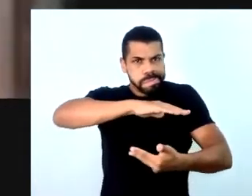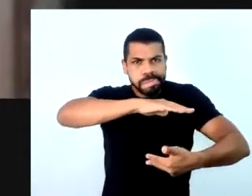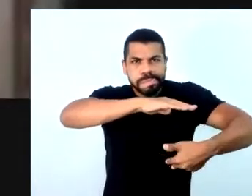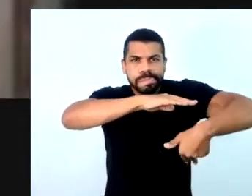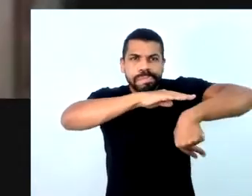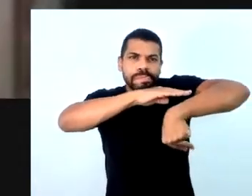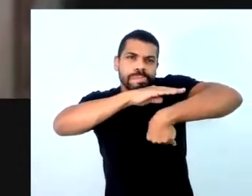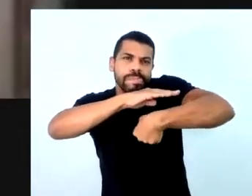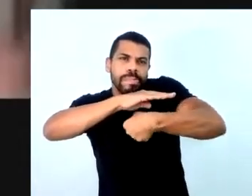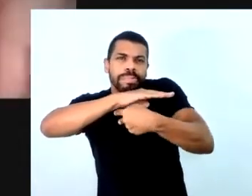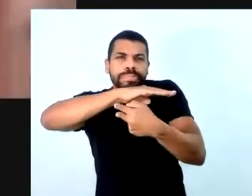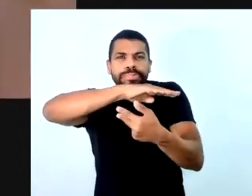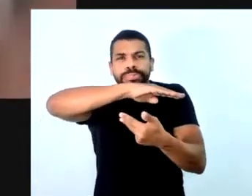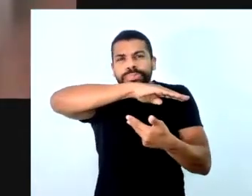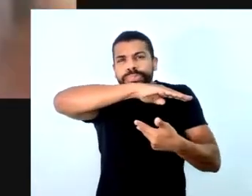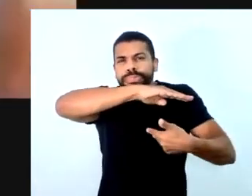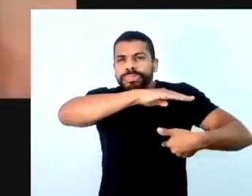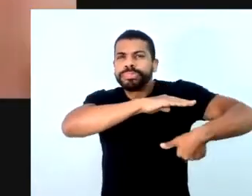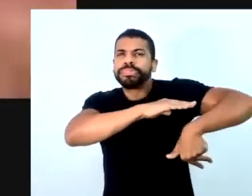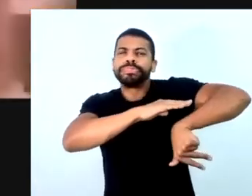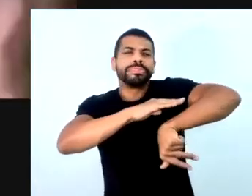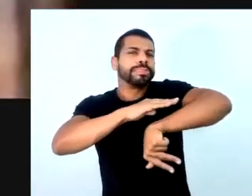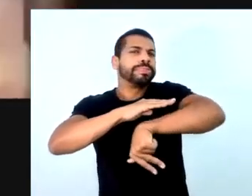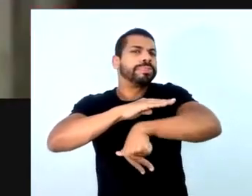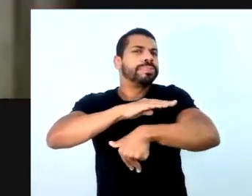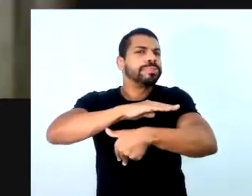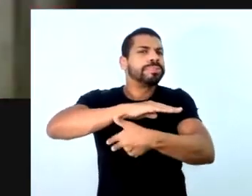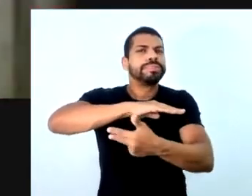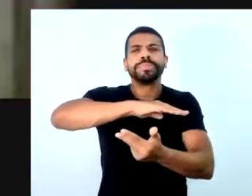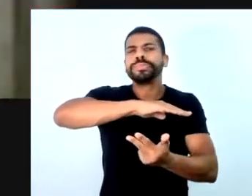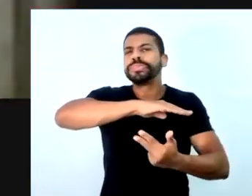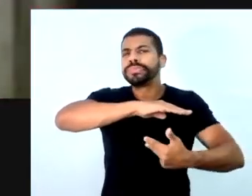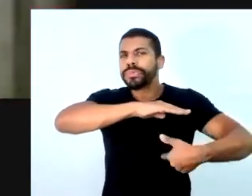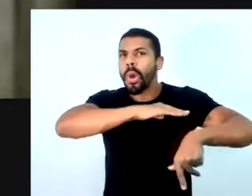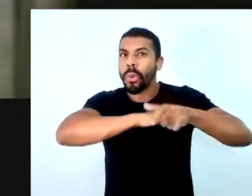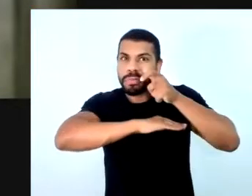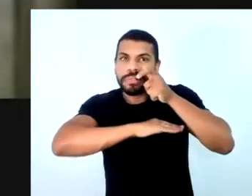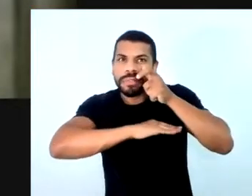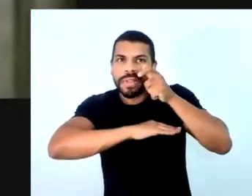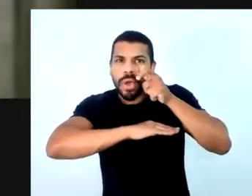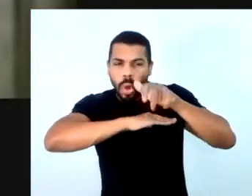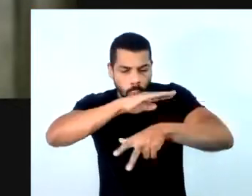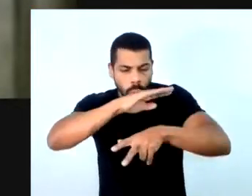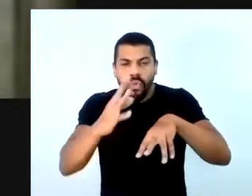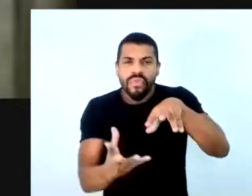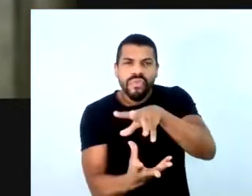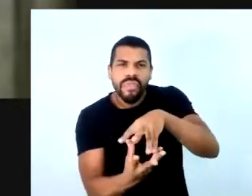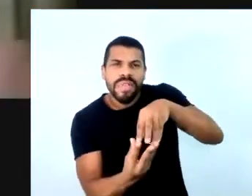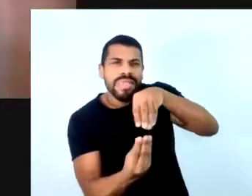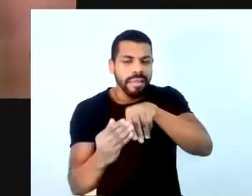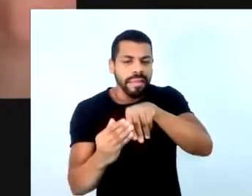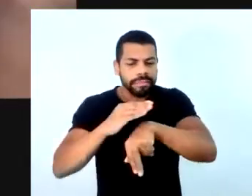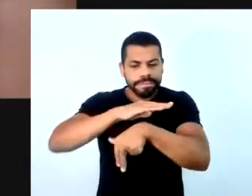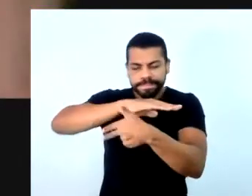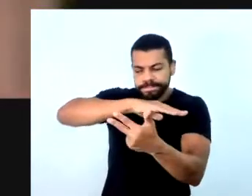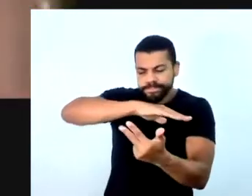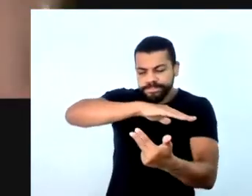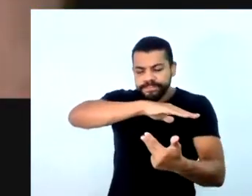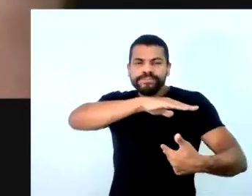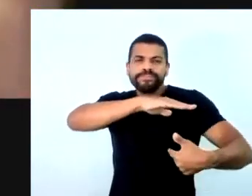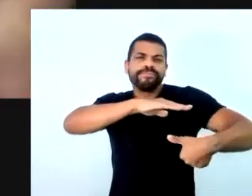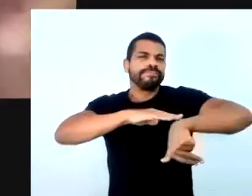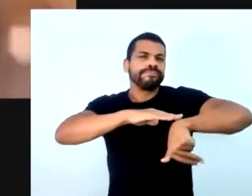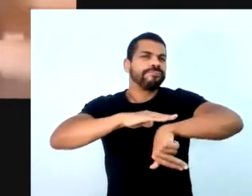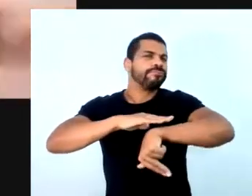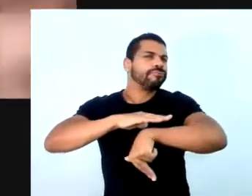ficavam mergulhados para dar aquele movimento. Assim, se alguém conseguir entrar e ver o trailer, ou se alguém já viu o trailer, vai ver que os fantasmas têm